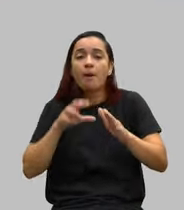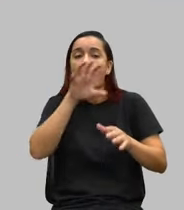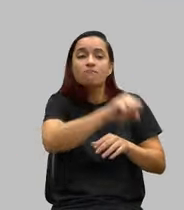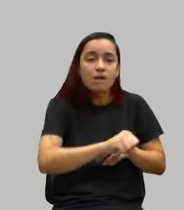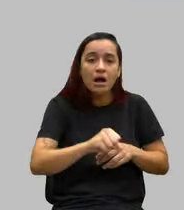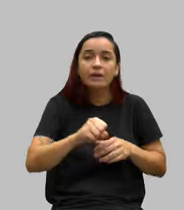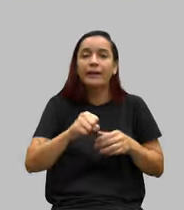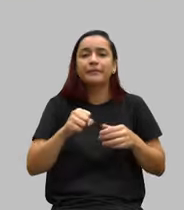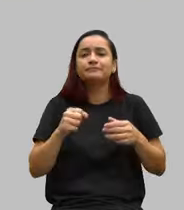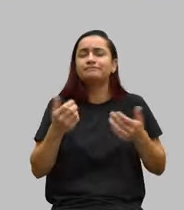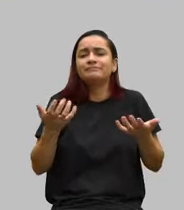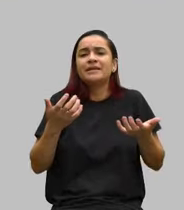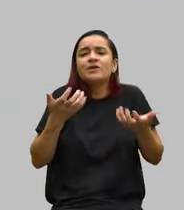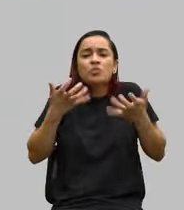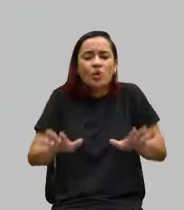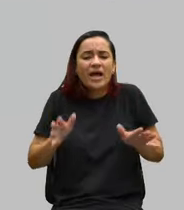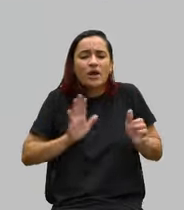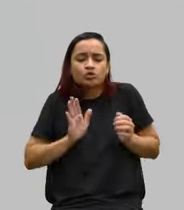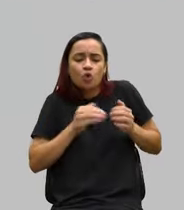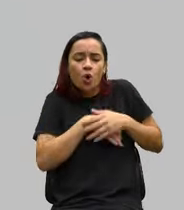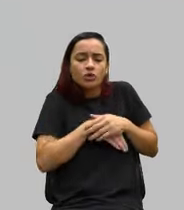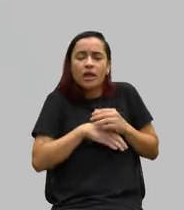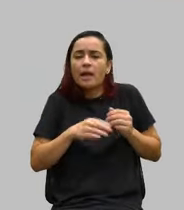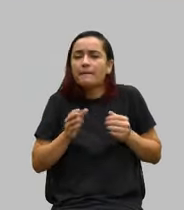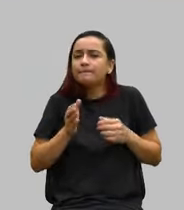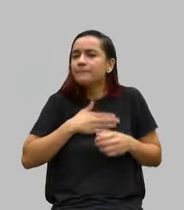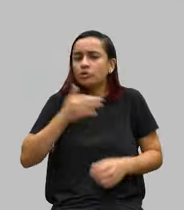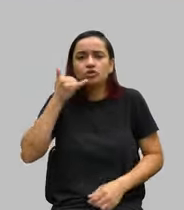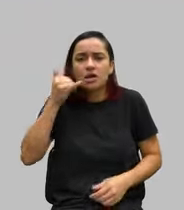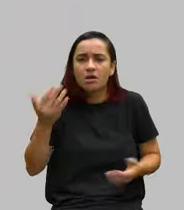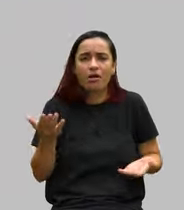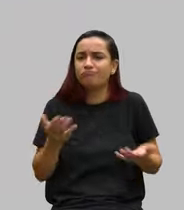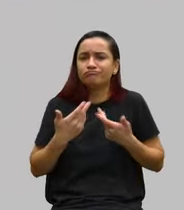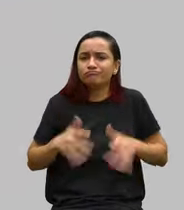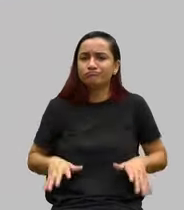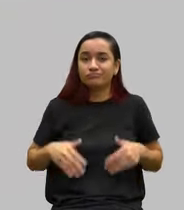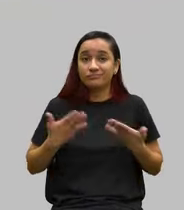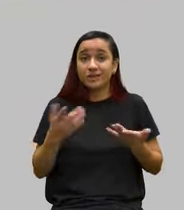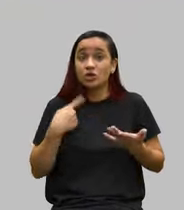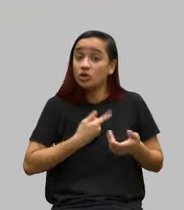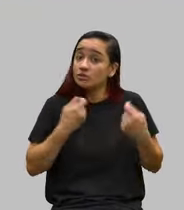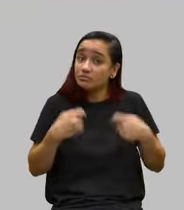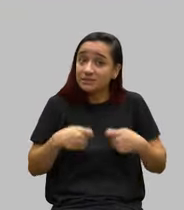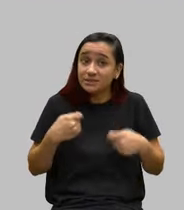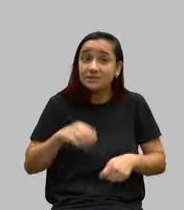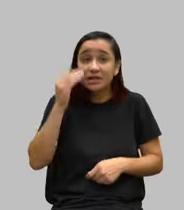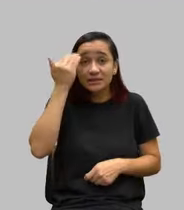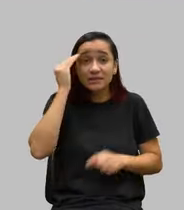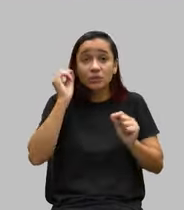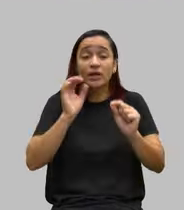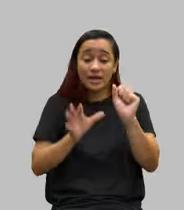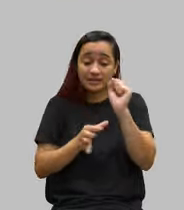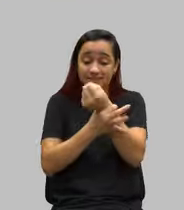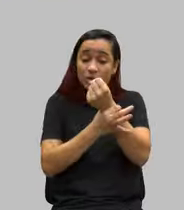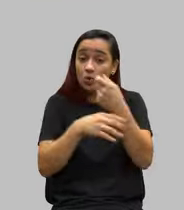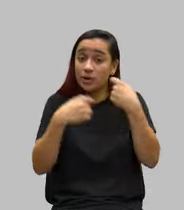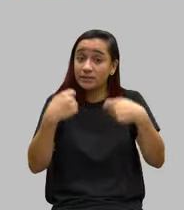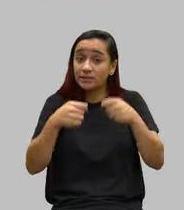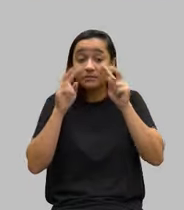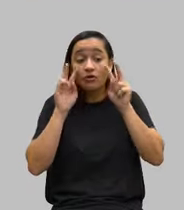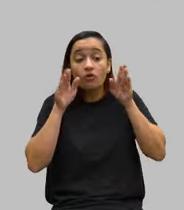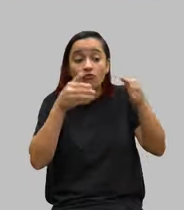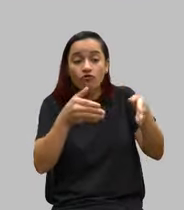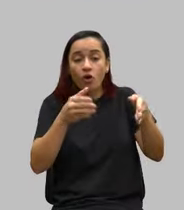sinal eu não tenho que esconder o meu telefone no celular então é o que a gente tem que entender que a a segurança deve se voltar ao cidadão